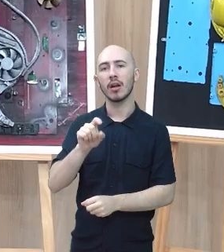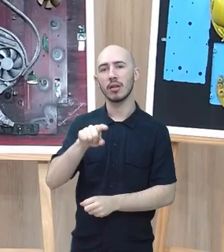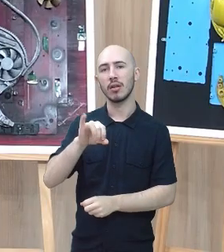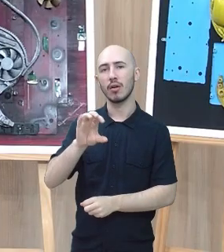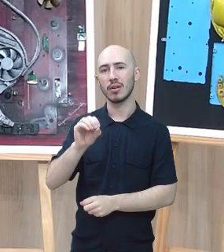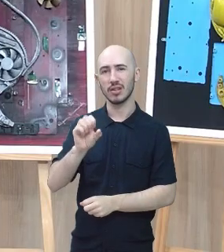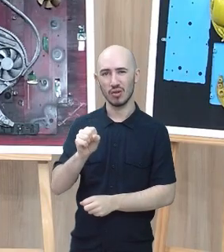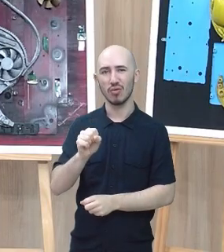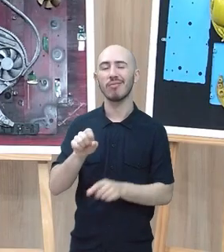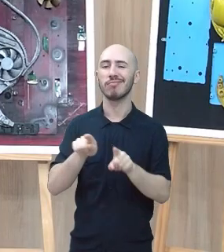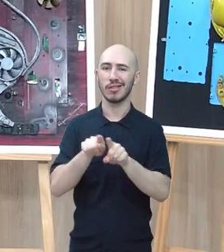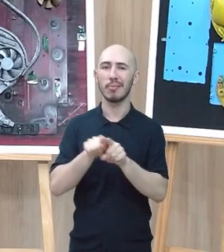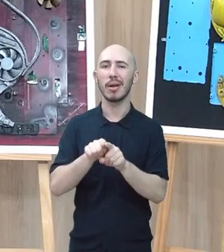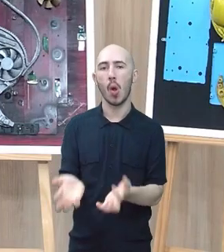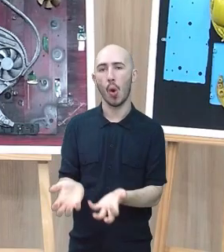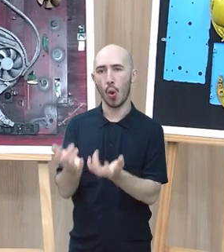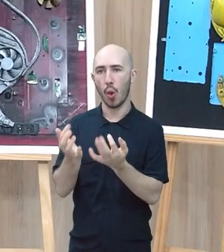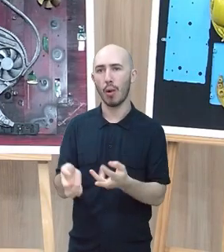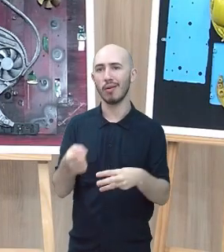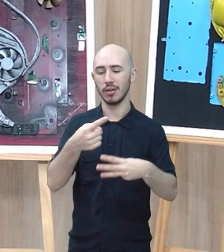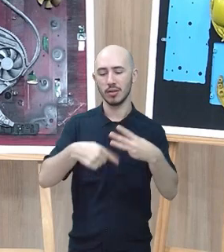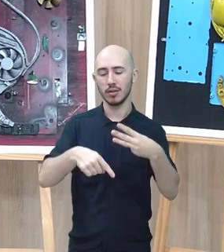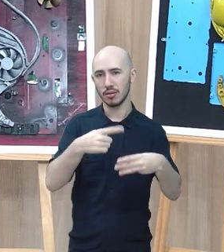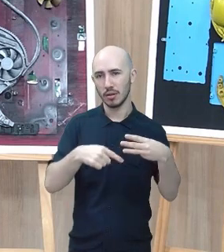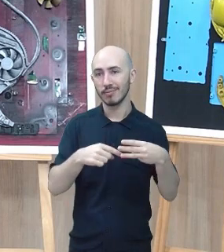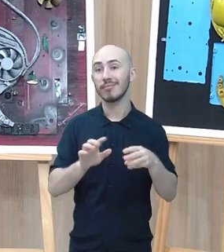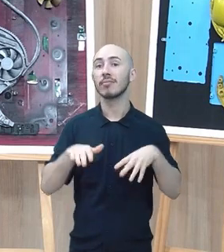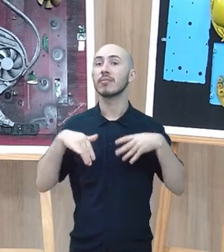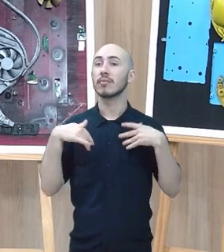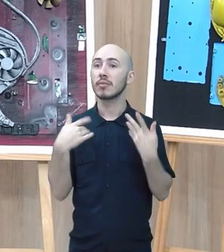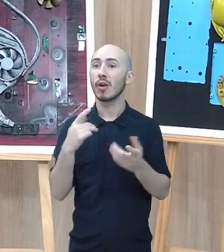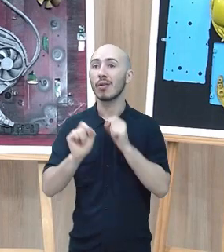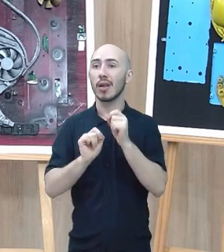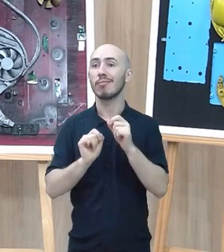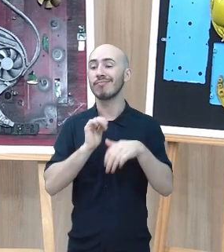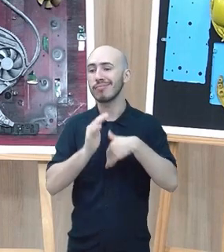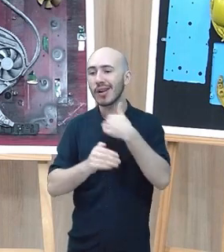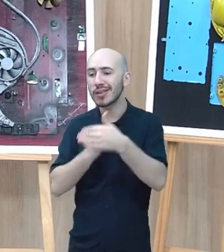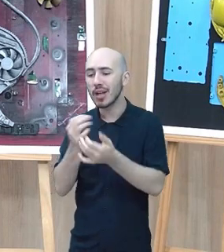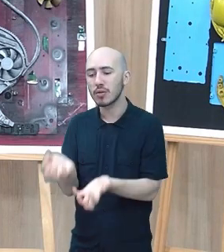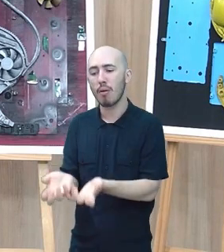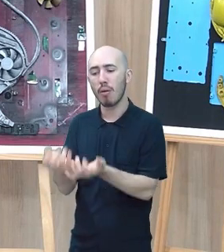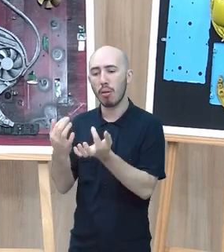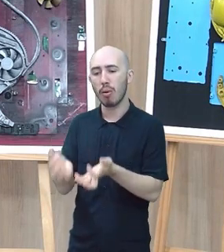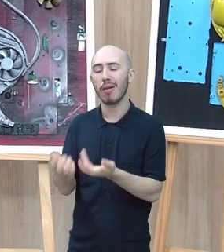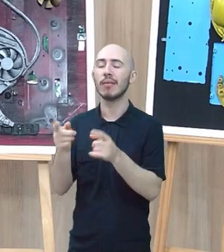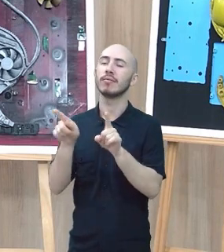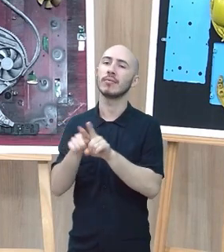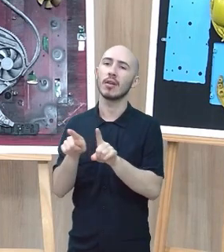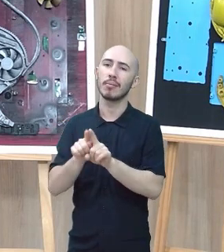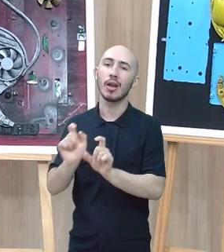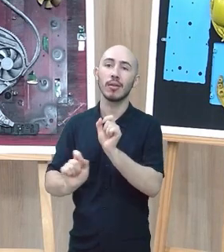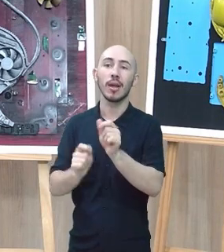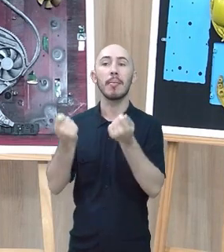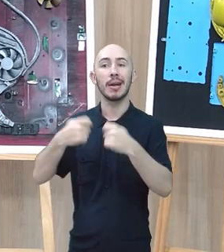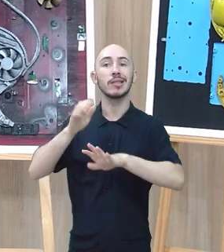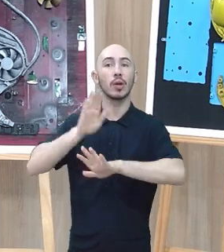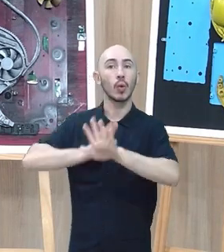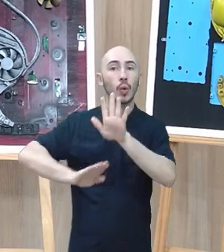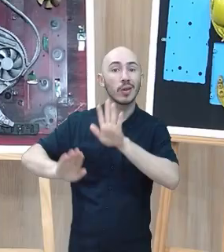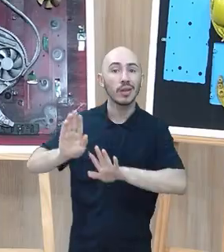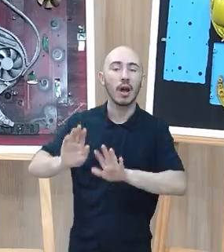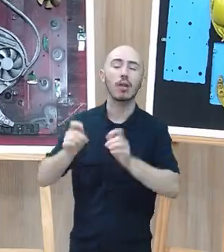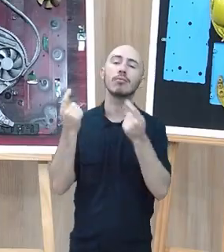gente tem que prestar atenção, né, e chamar a atenção que nesse processo também de incineração a gente tem que ter um cuidado, né, porque